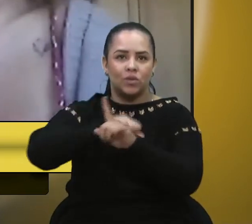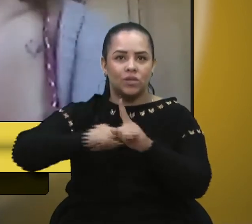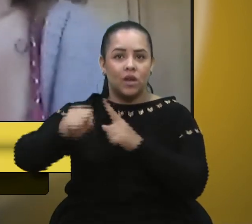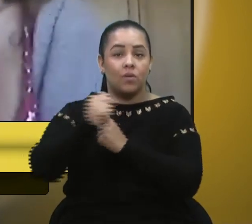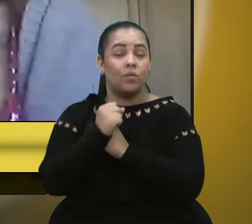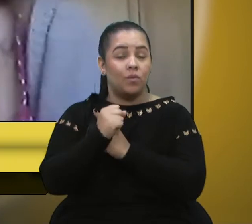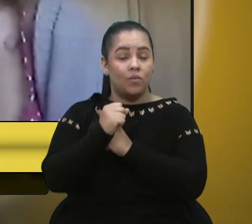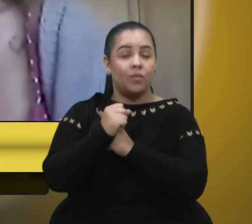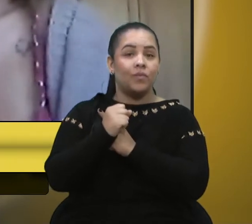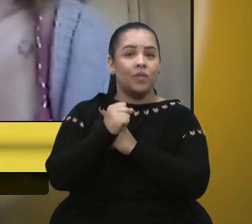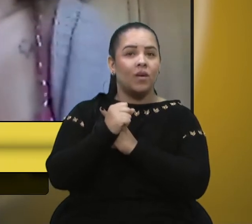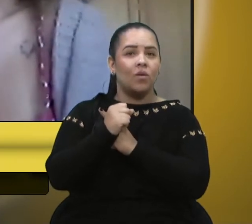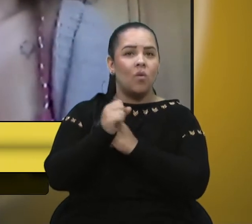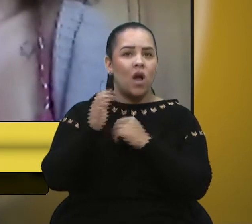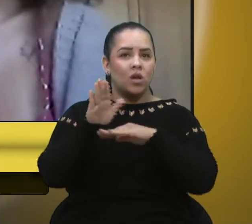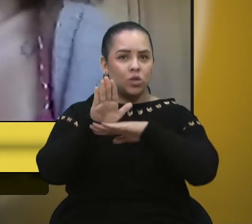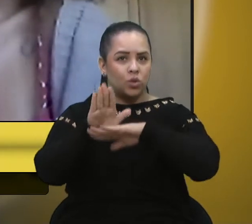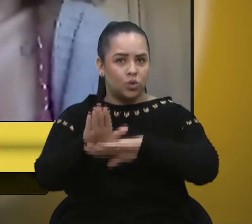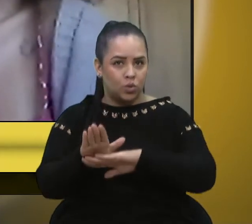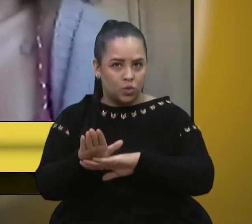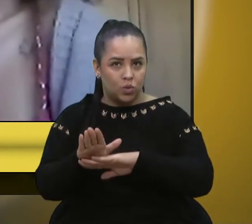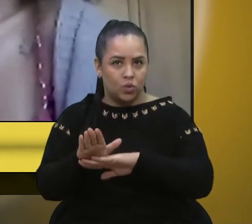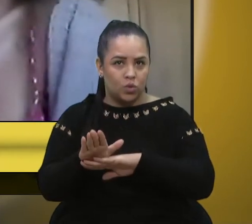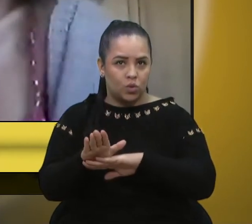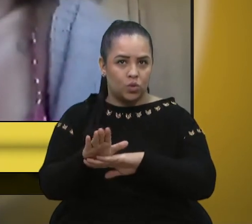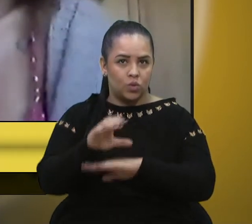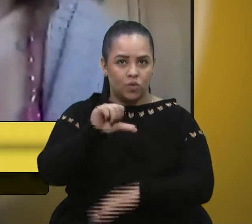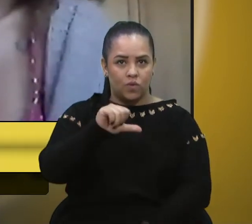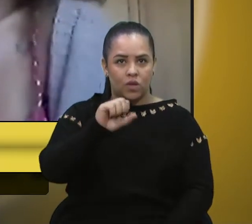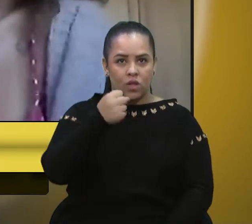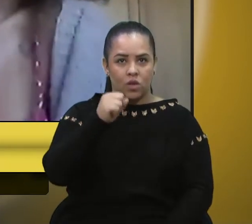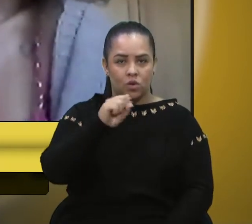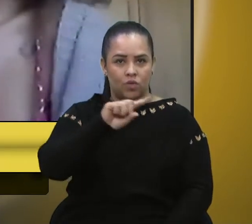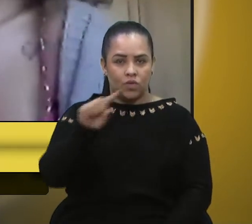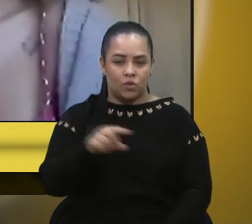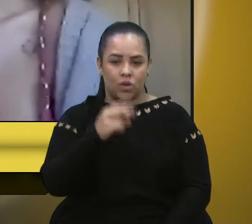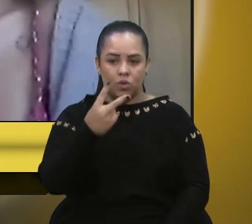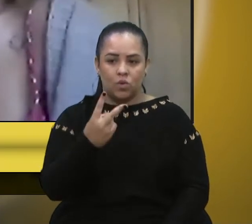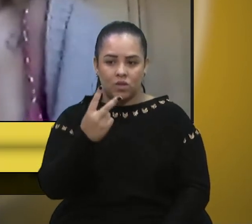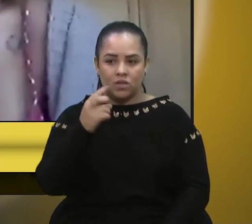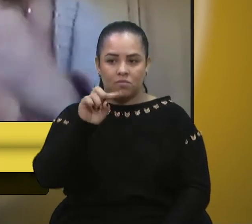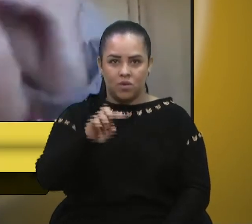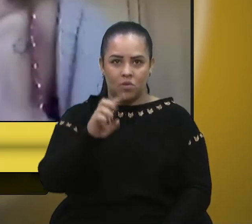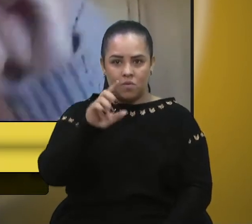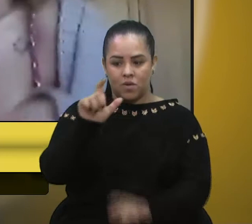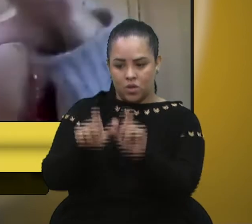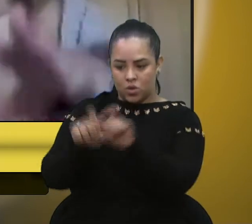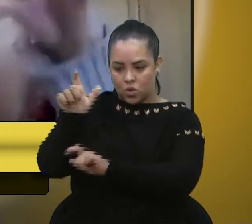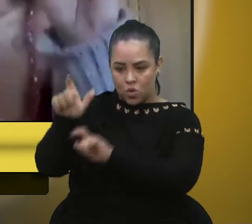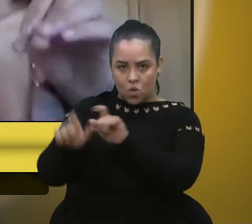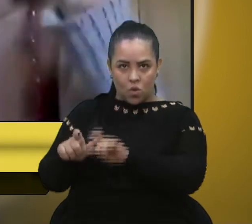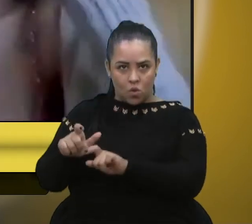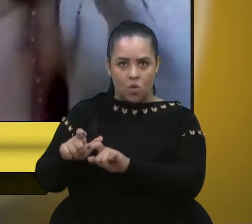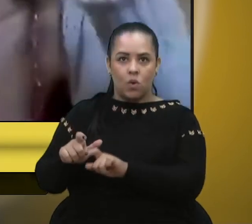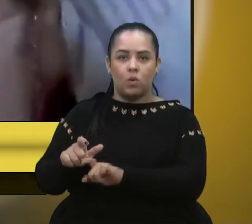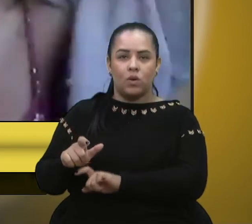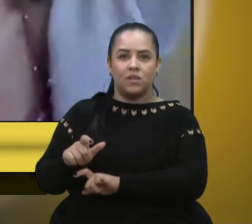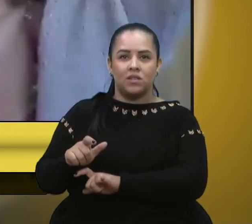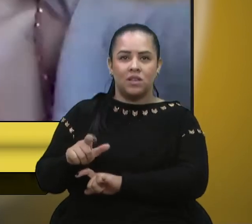foi disponibilizado para 98,2 mil pessoas em 2020. Pelo menos